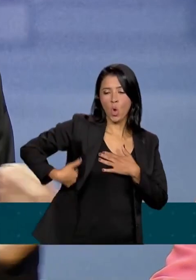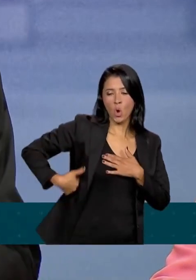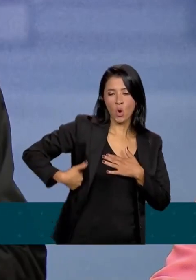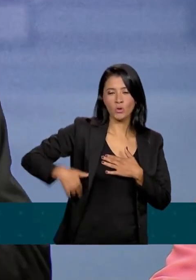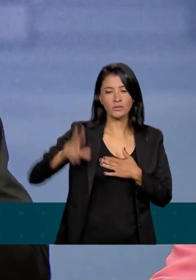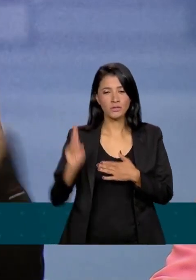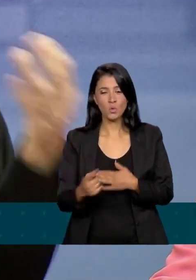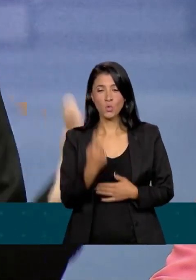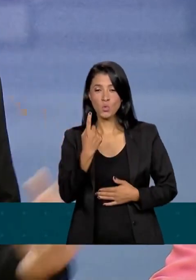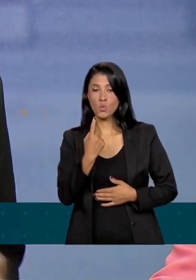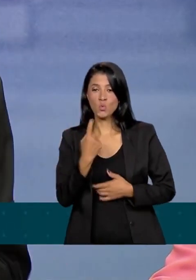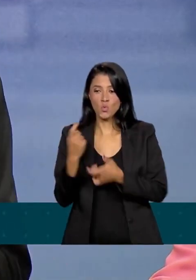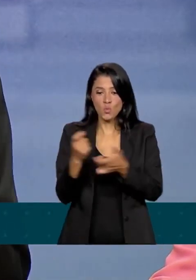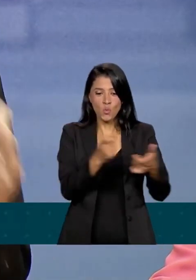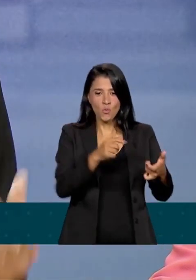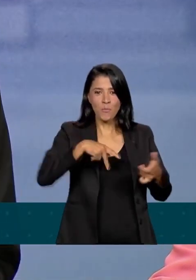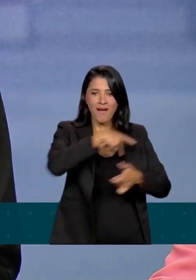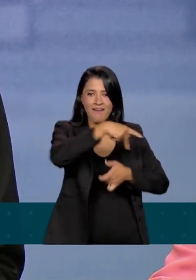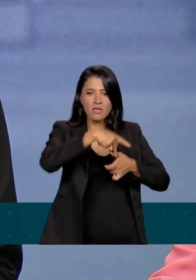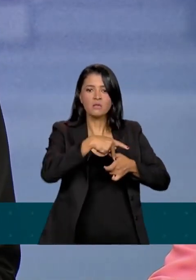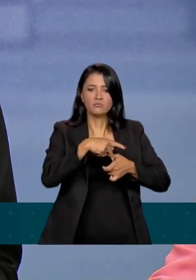lugar, porque no atual